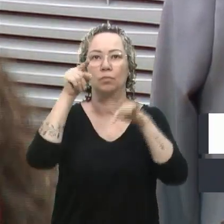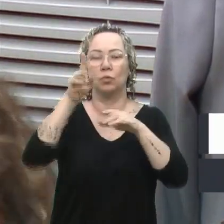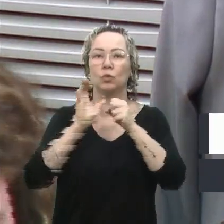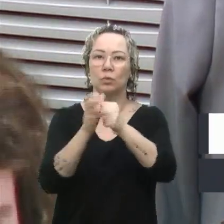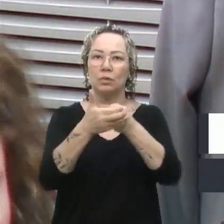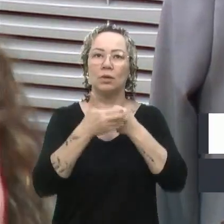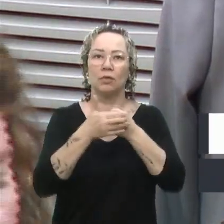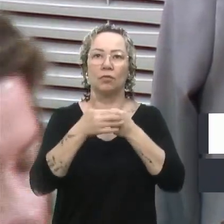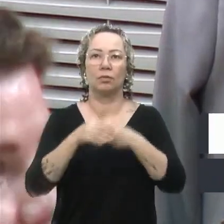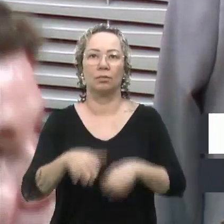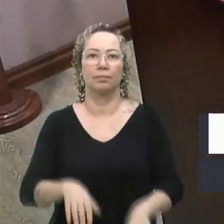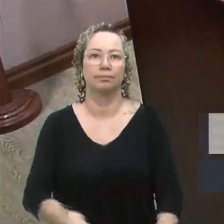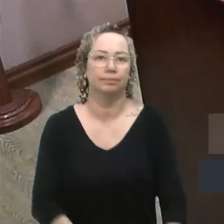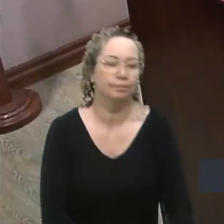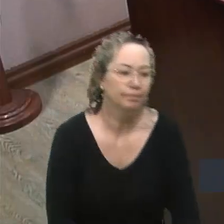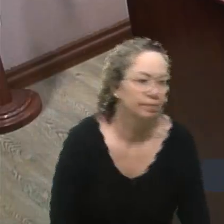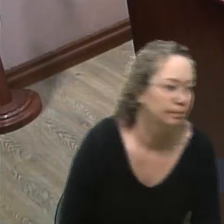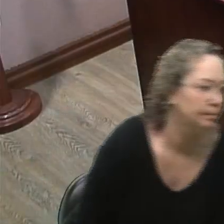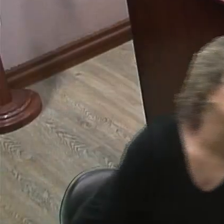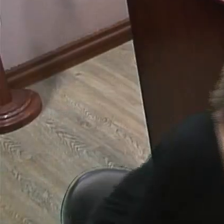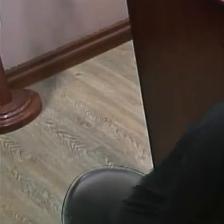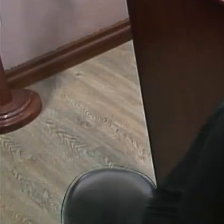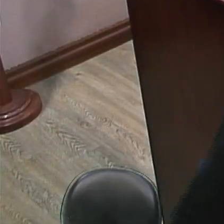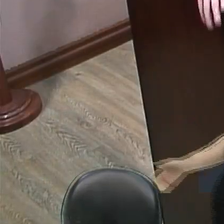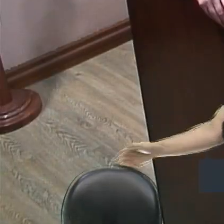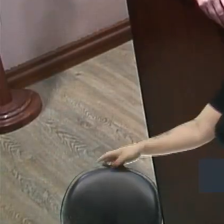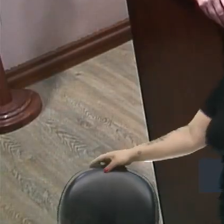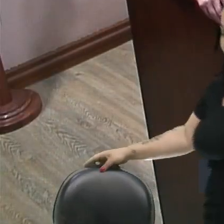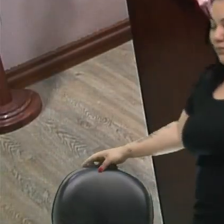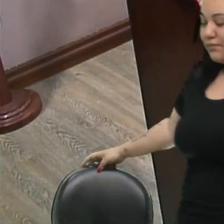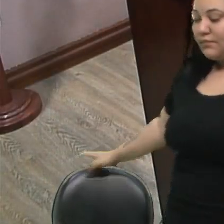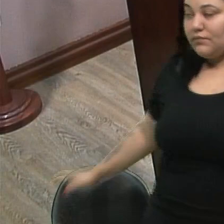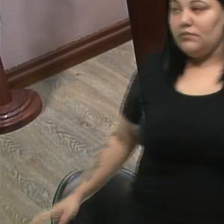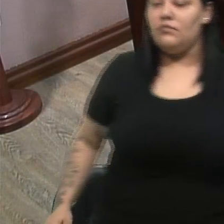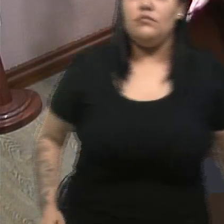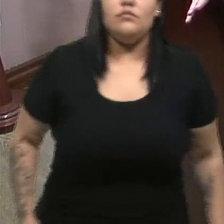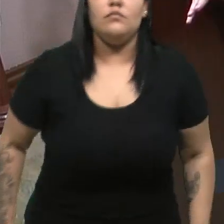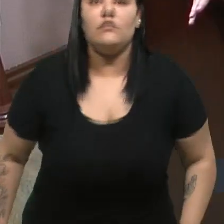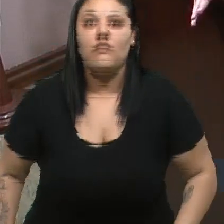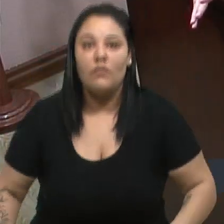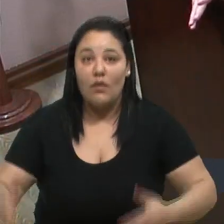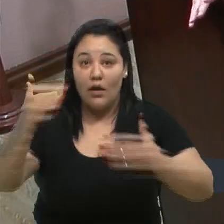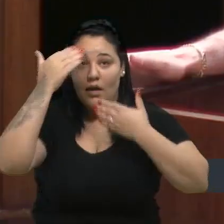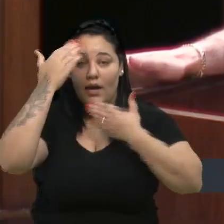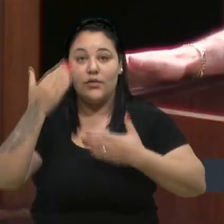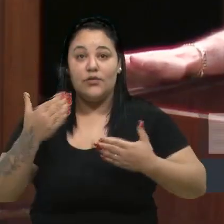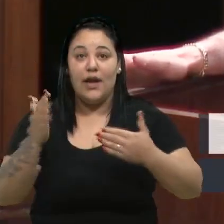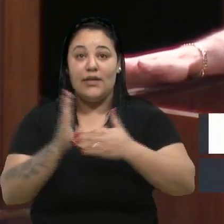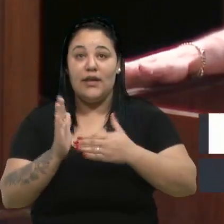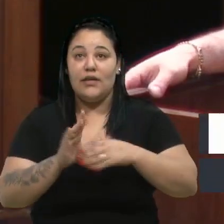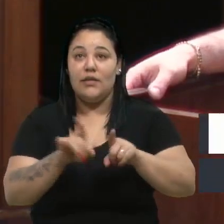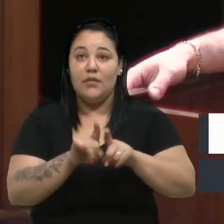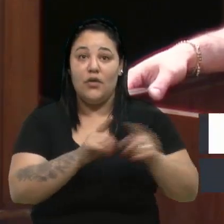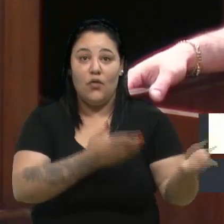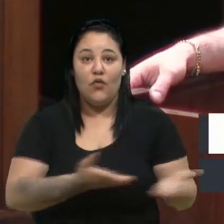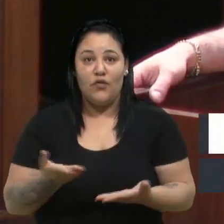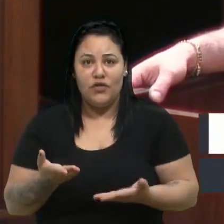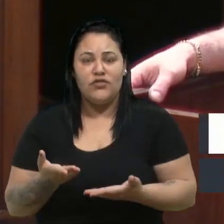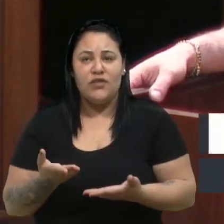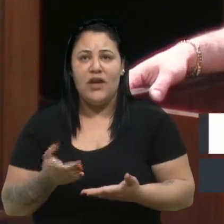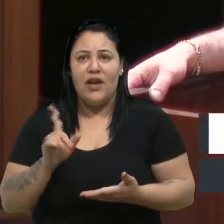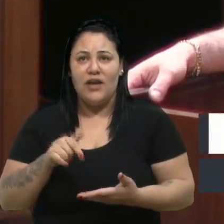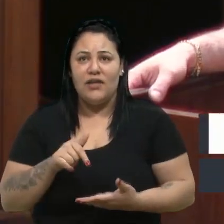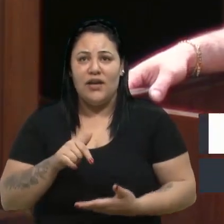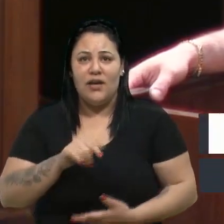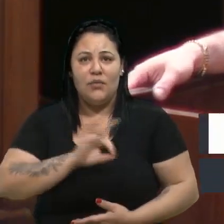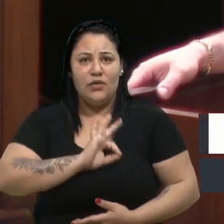causa. Obrigado. Até, vereador, o convite, se eu não me engano, salvo engano, partiu da Samara e da Brigada. Até o vereador Bressan